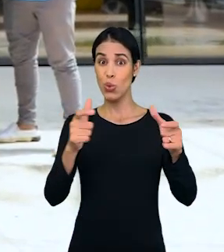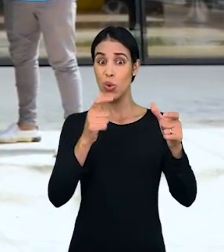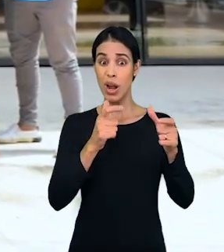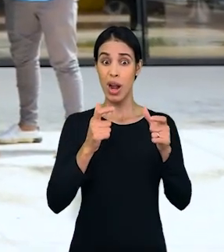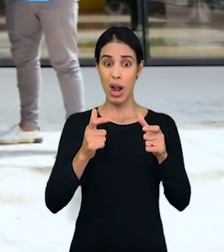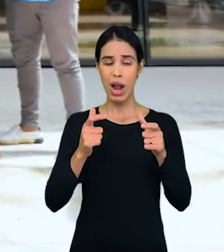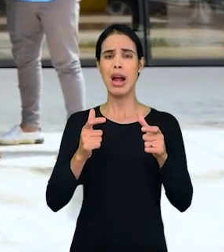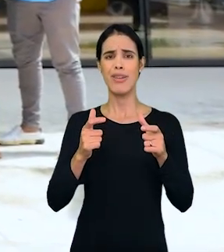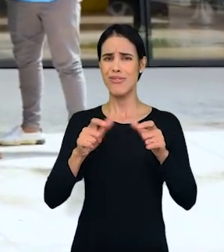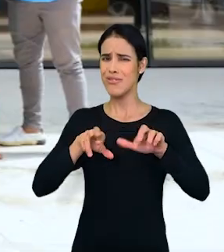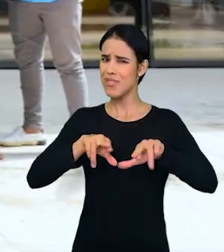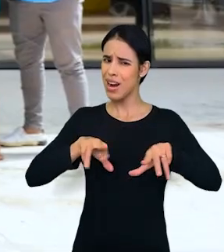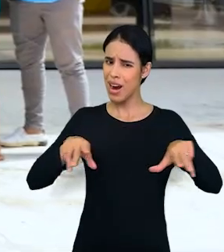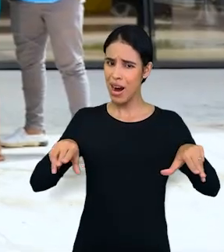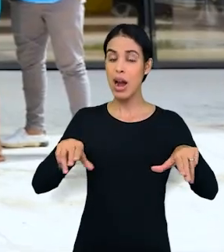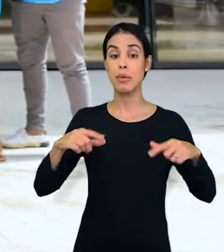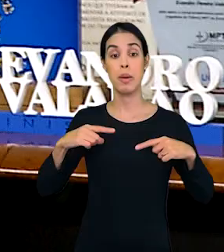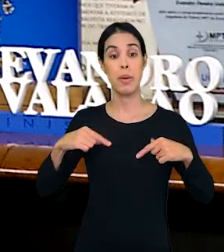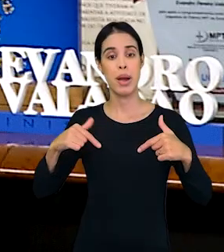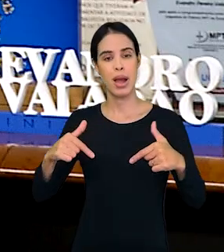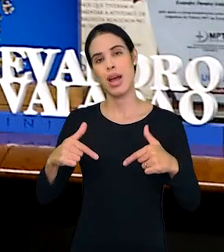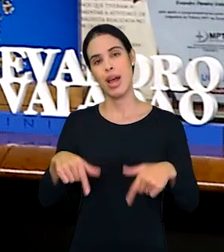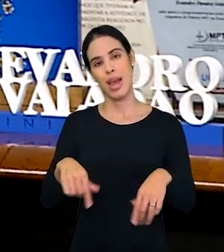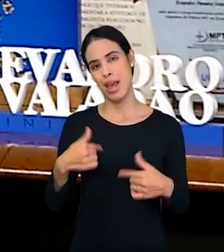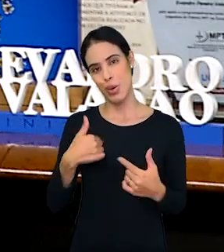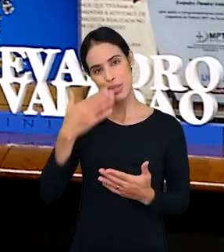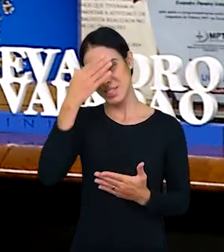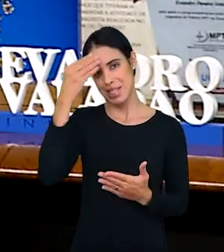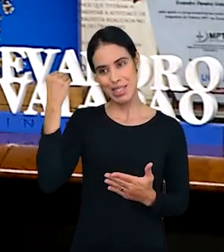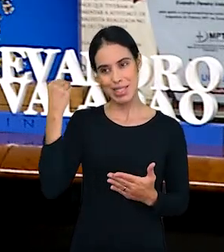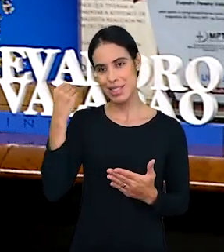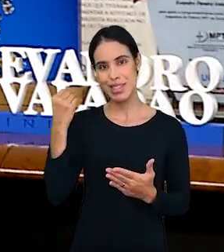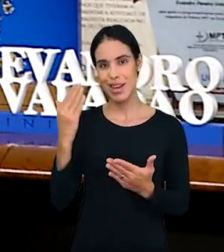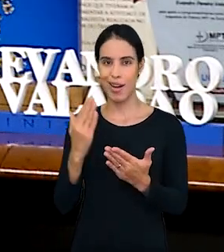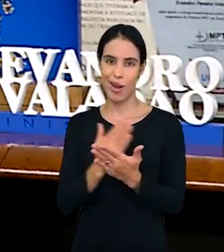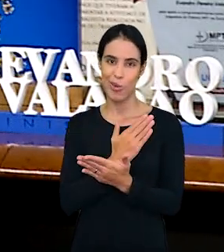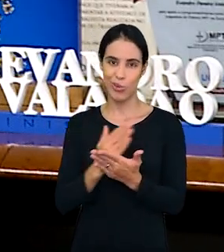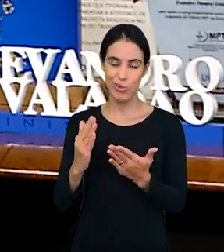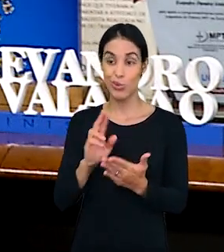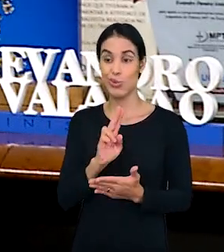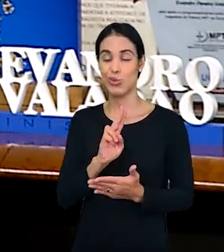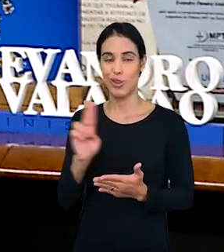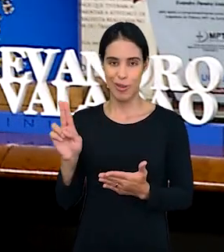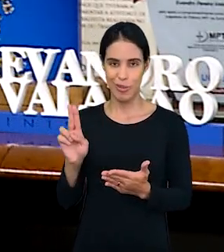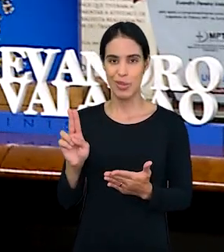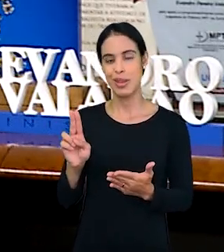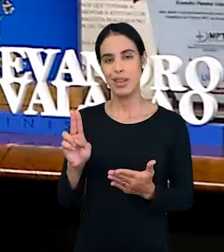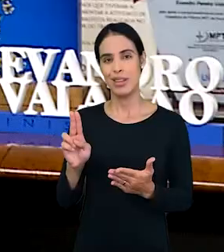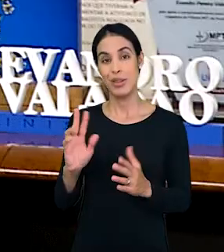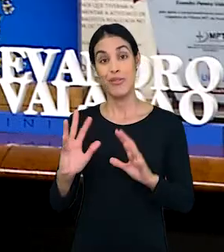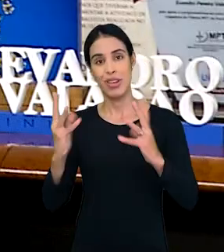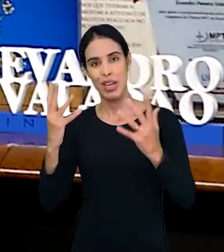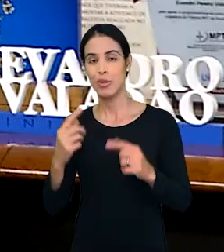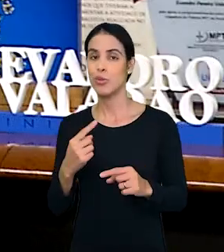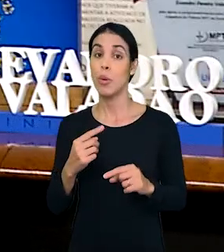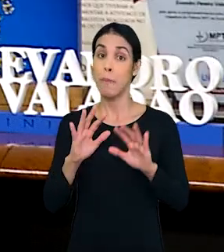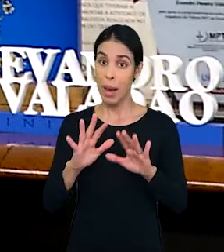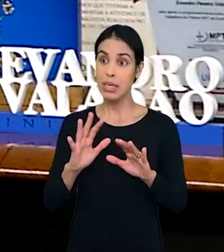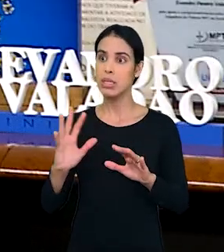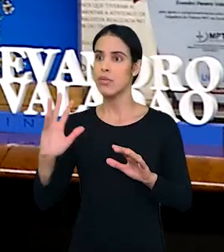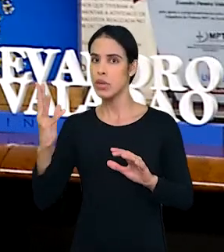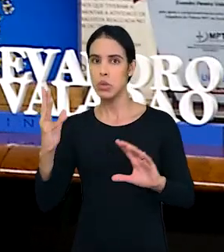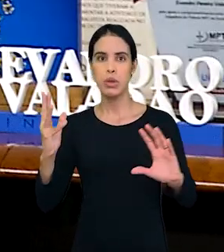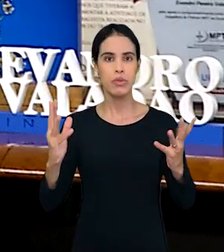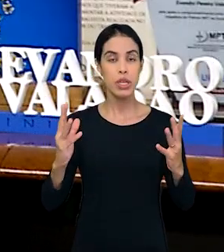iniciativas. Estou certamente esquecendo algumas aqui, né, que nos ajudam no combate e na